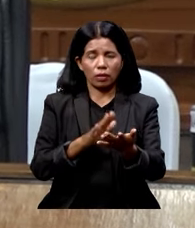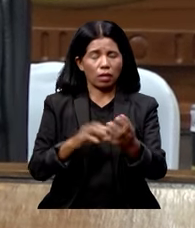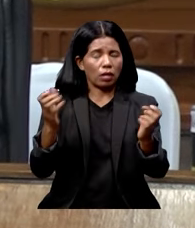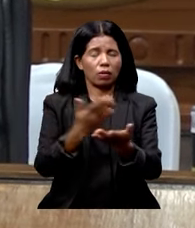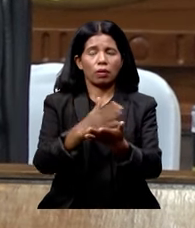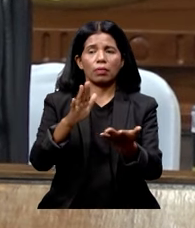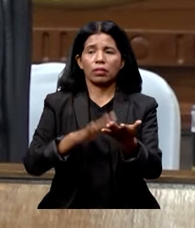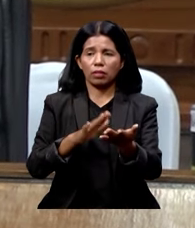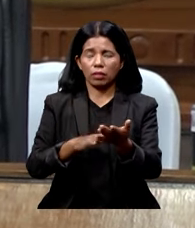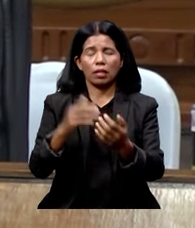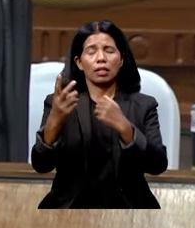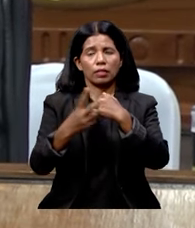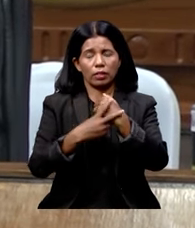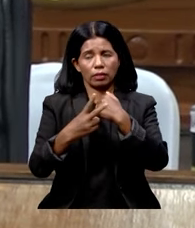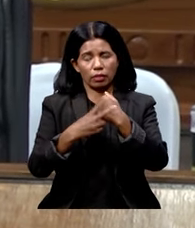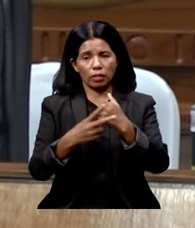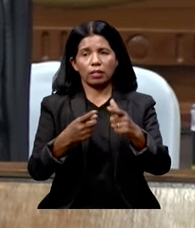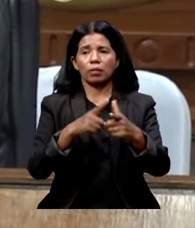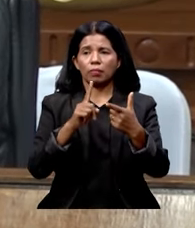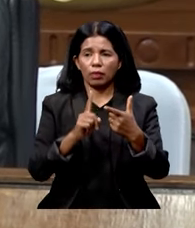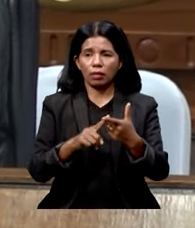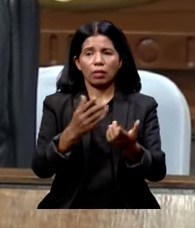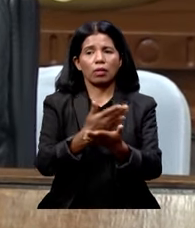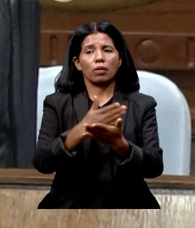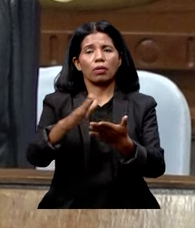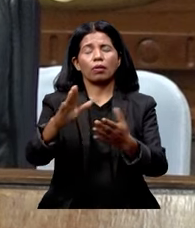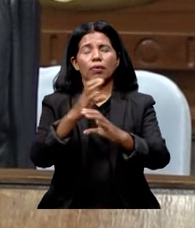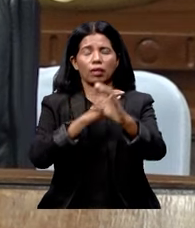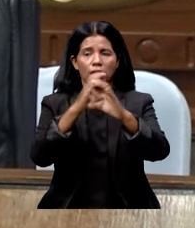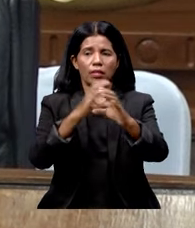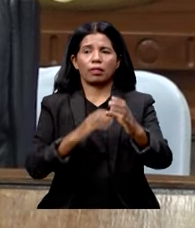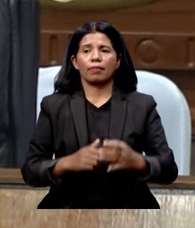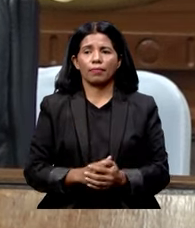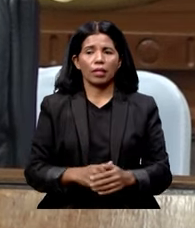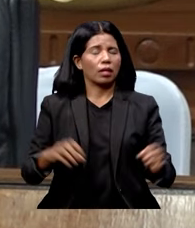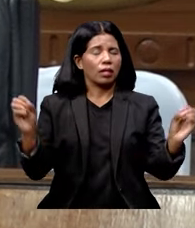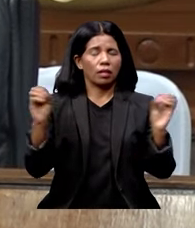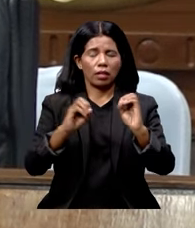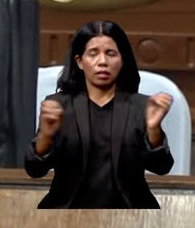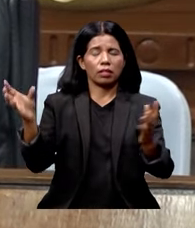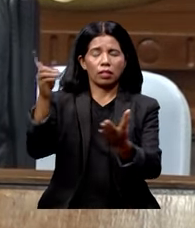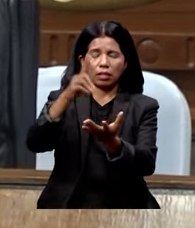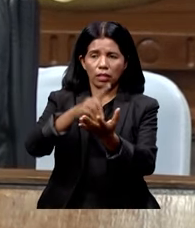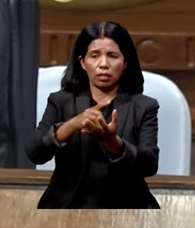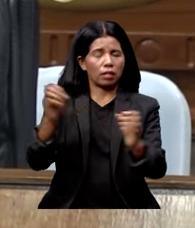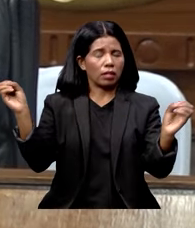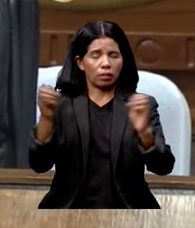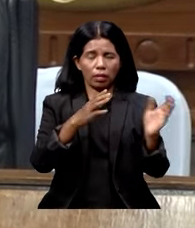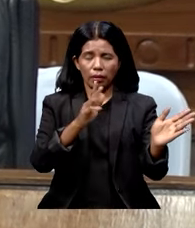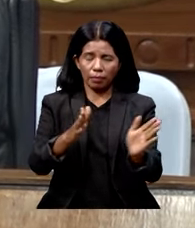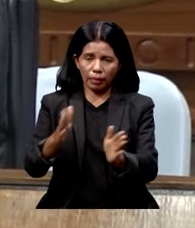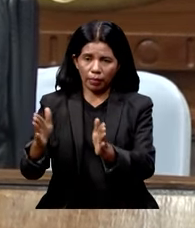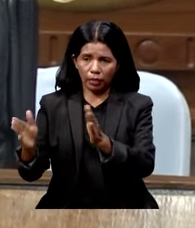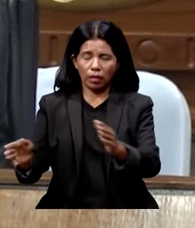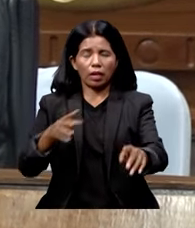escolar, raihela e depois só se fale careta. La ia descentralização, la ia preparação,